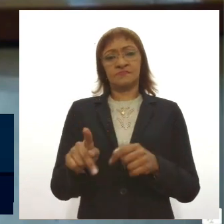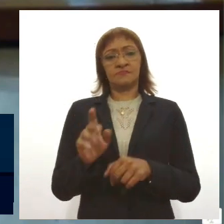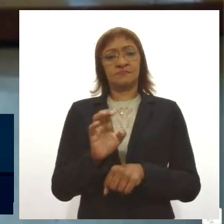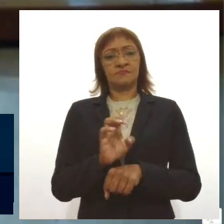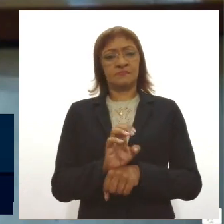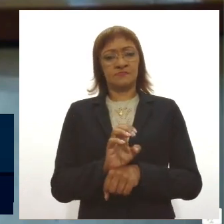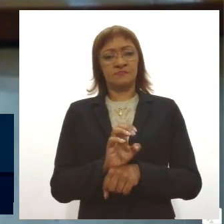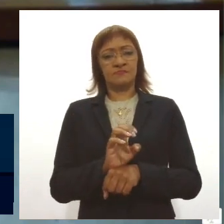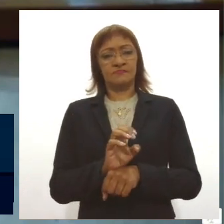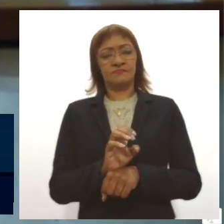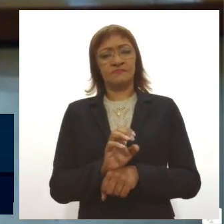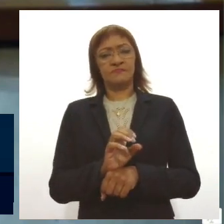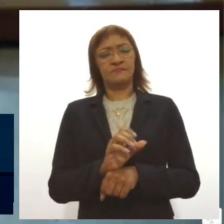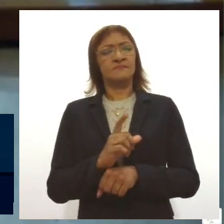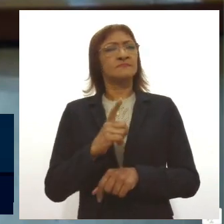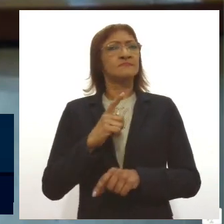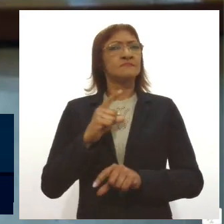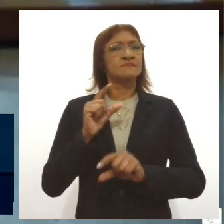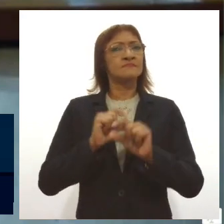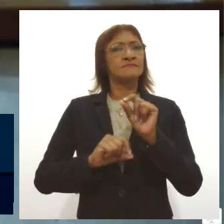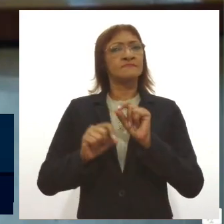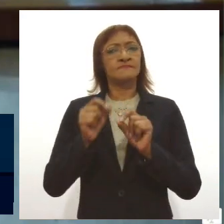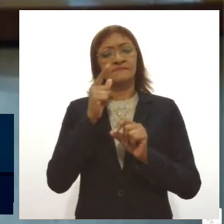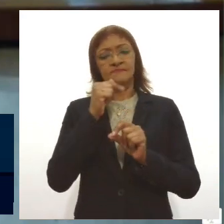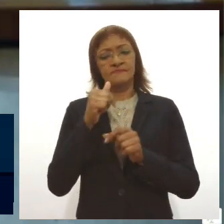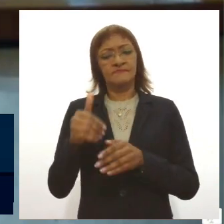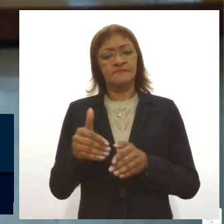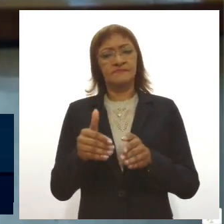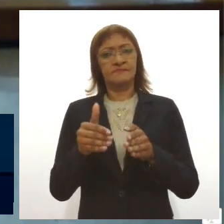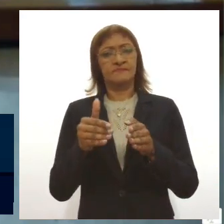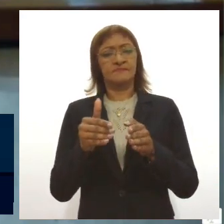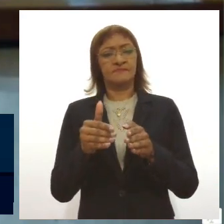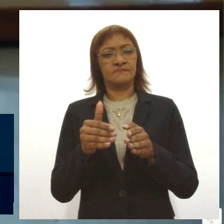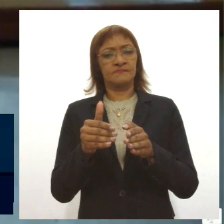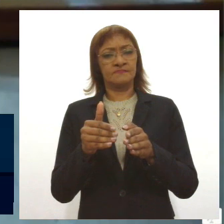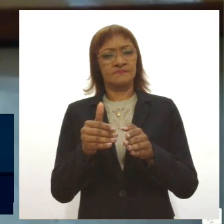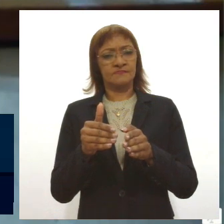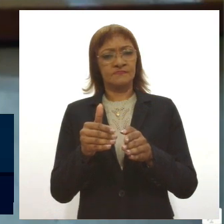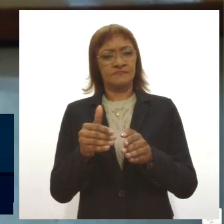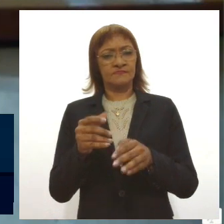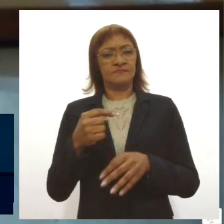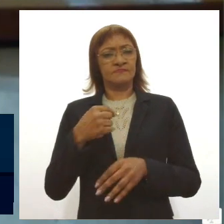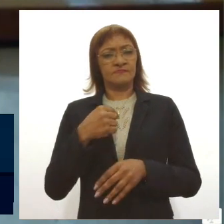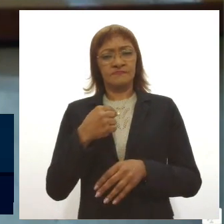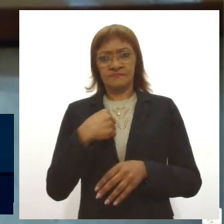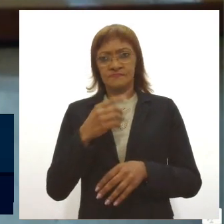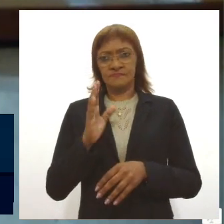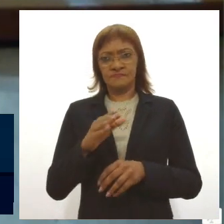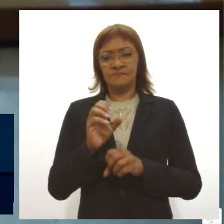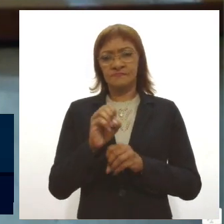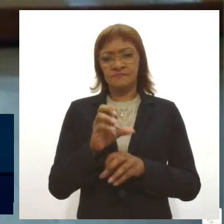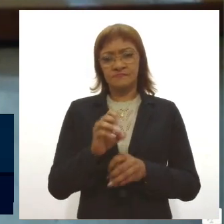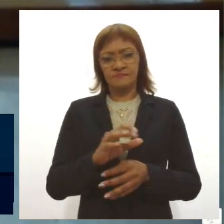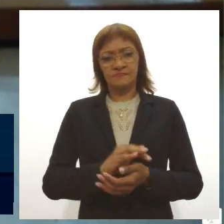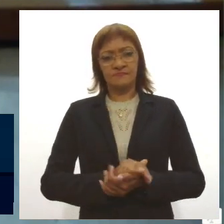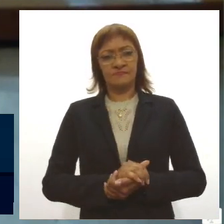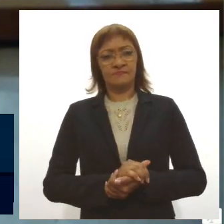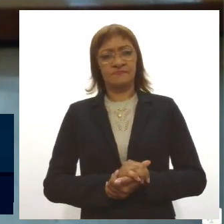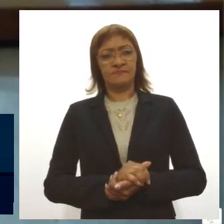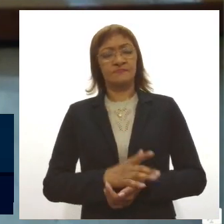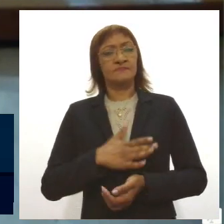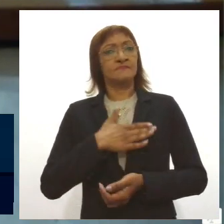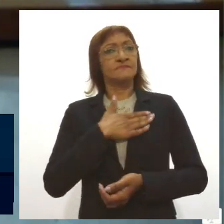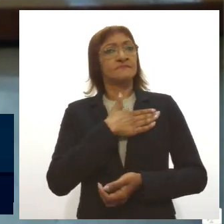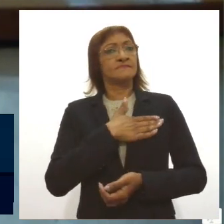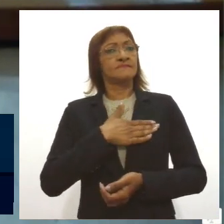ter acesso a essa infraestrutura, e a gente tem feito isso com muito zelo e dedicação. De forma que, assim, eu tenho um prazer